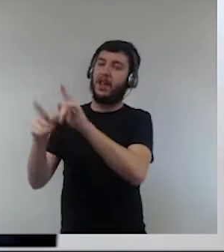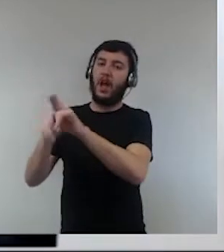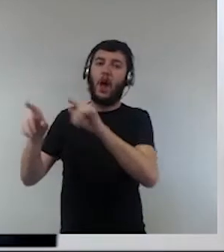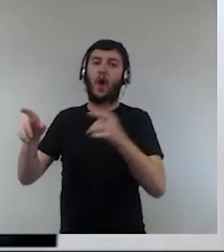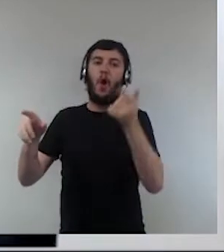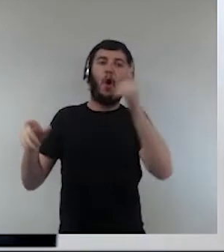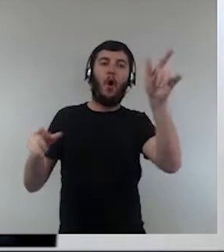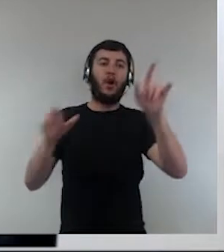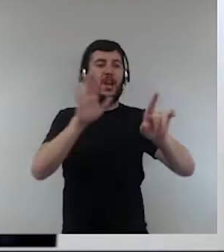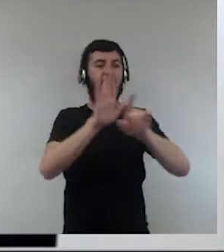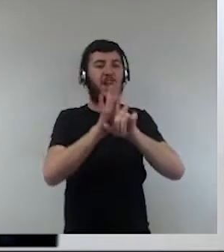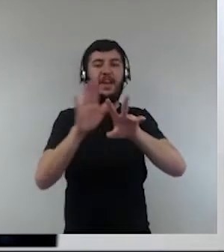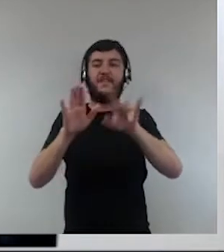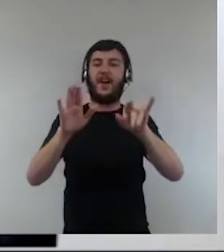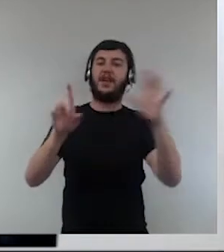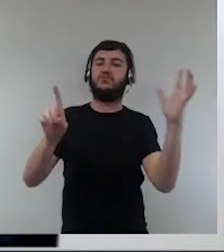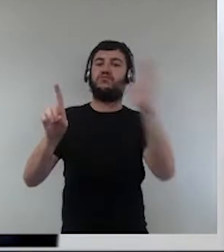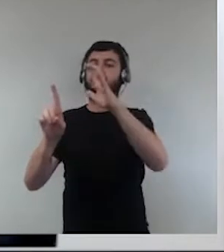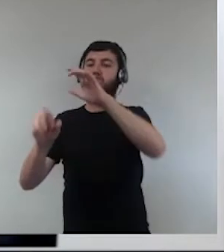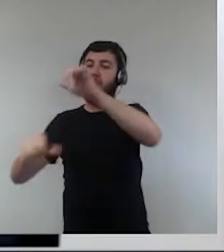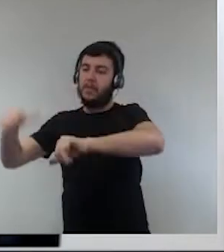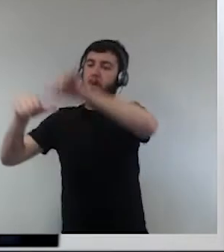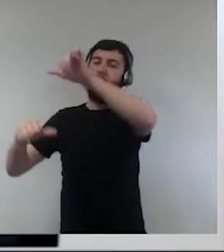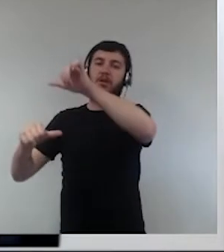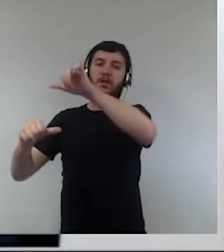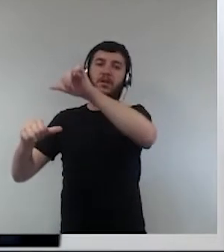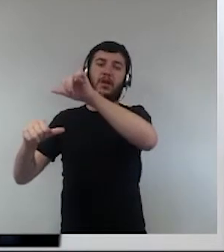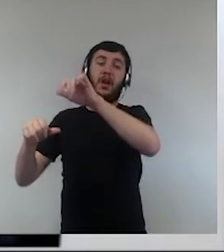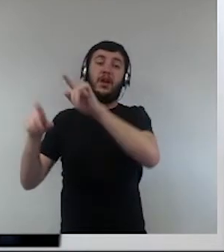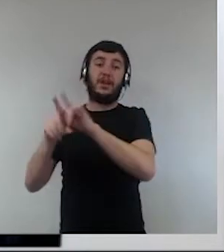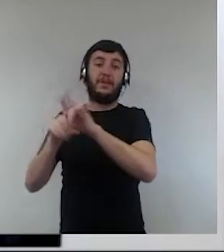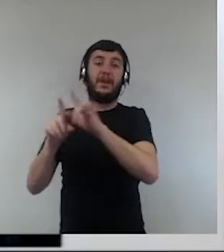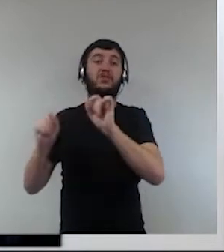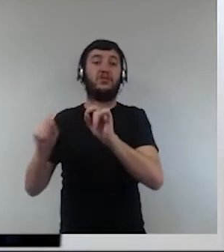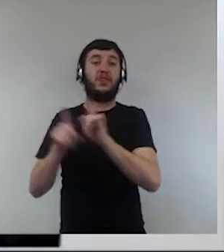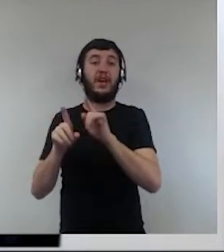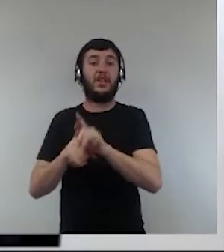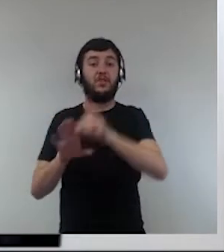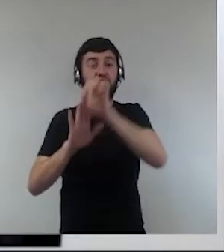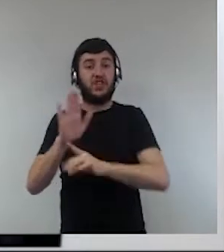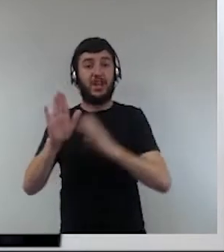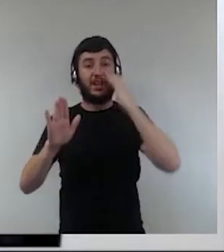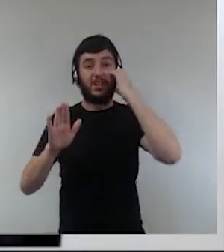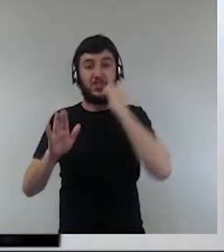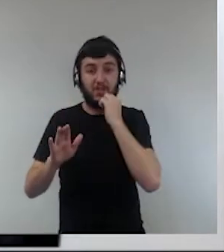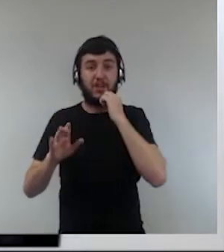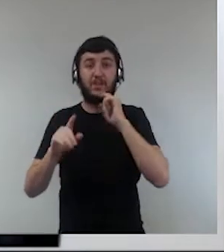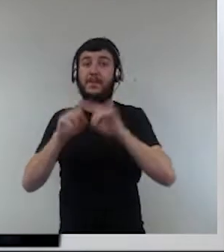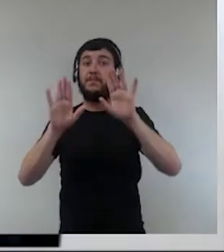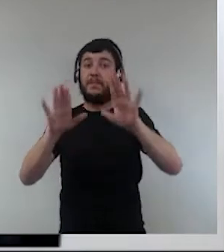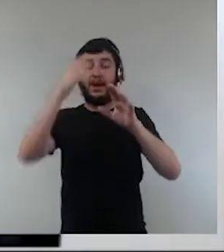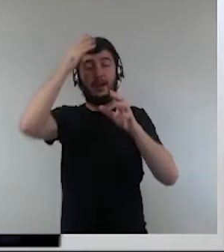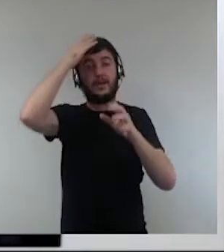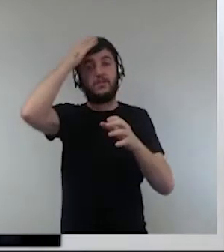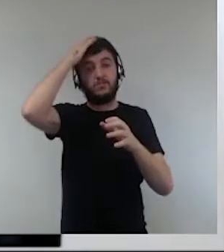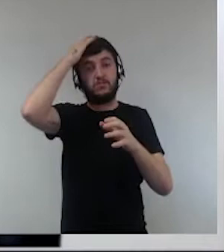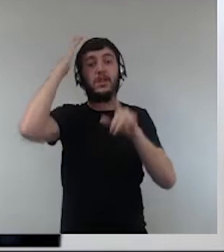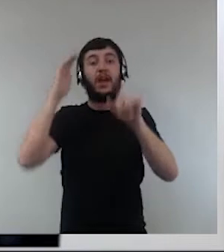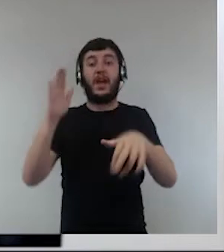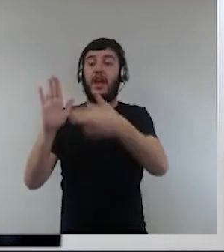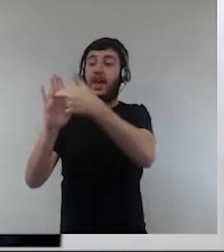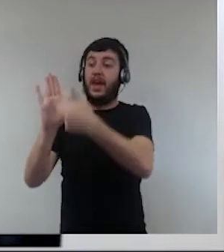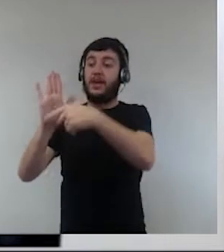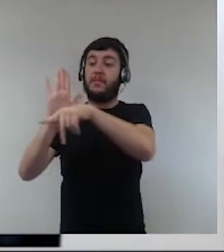sentença transitada em julgado, infringir o direito adquirido. Isso é norma constitucional, isso é cláusula